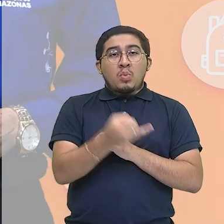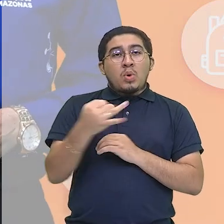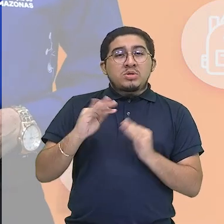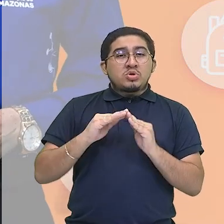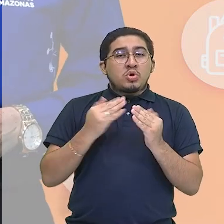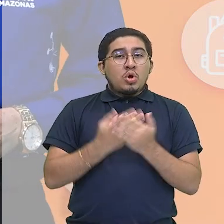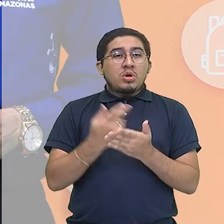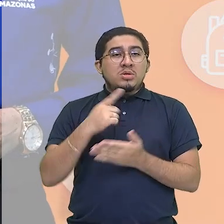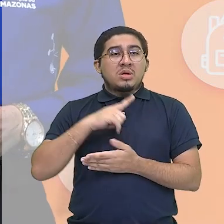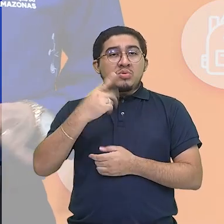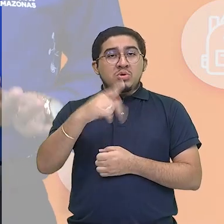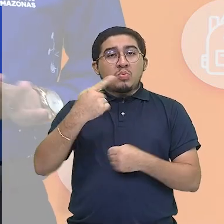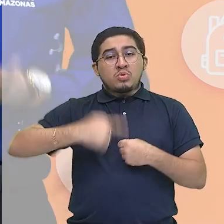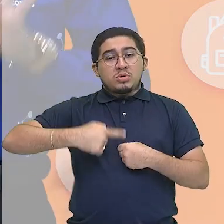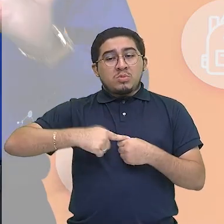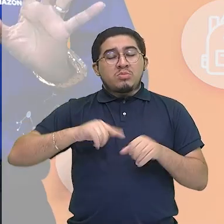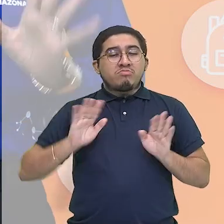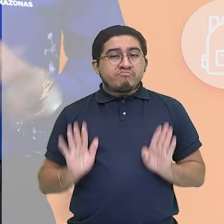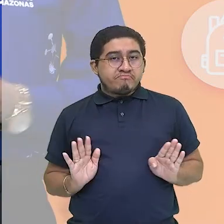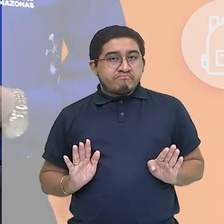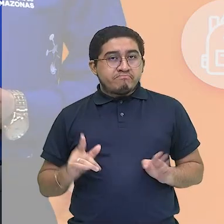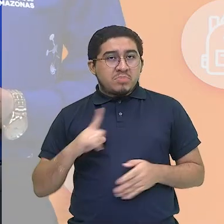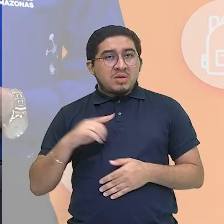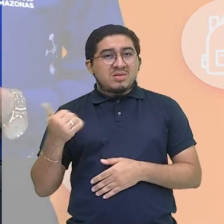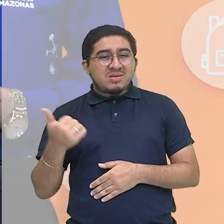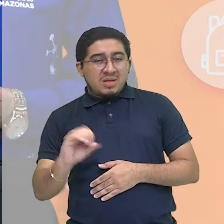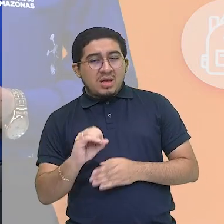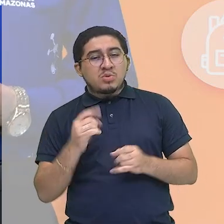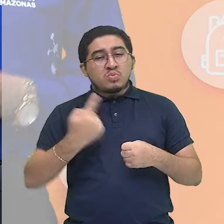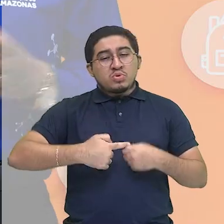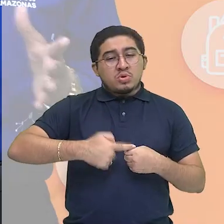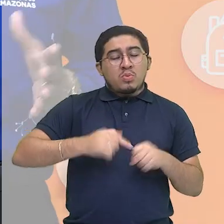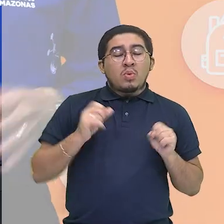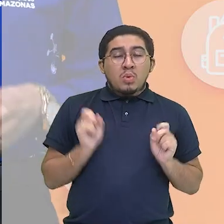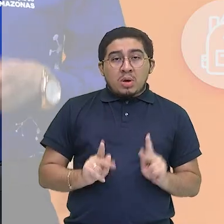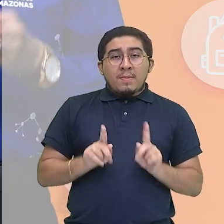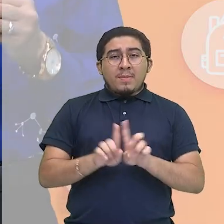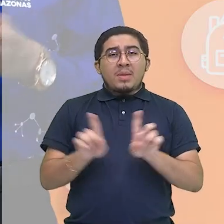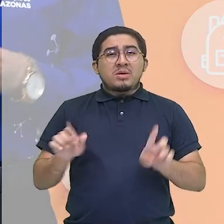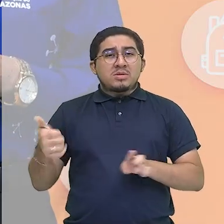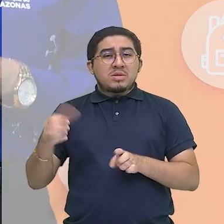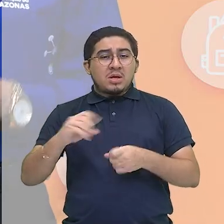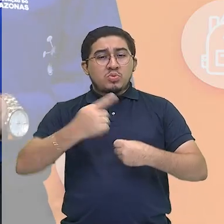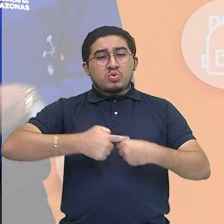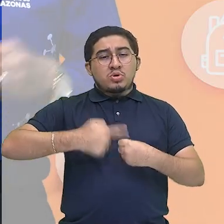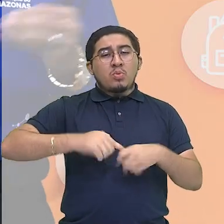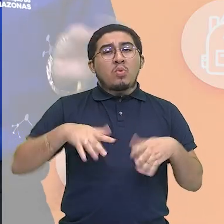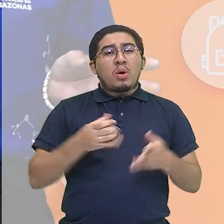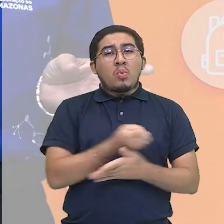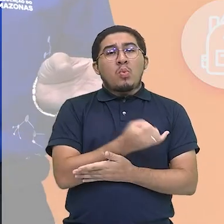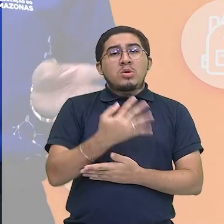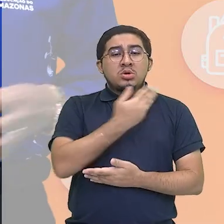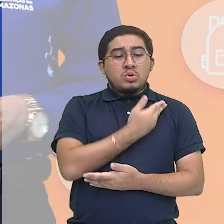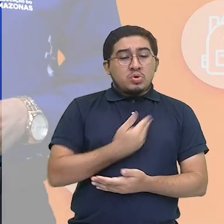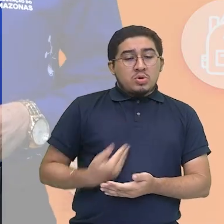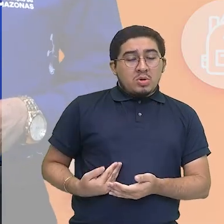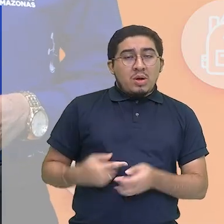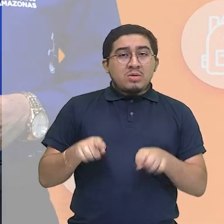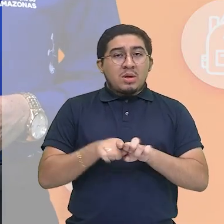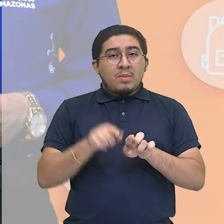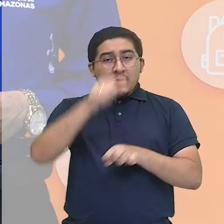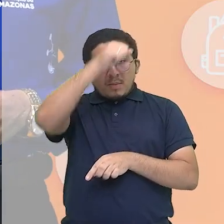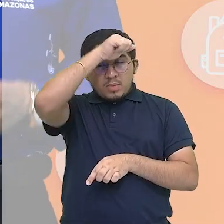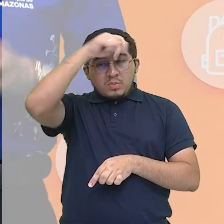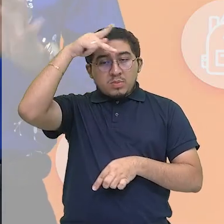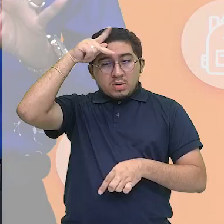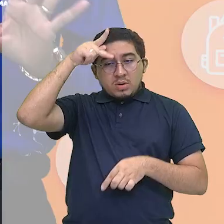município? Ah, professor, tem 10 escolas. Ok. Dessas 10, quais são estaduais? Quais são os municipais?